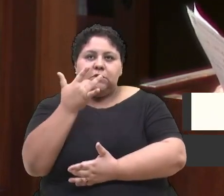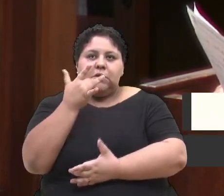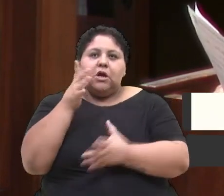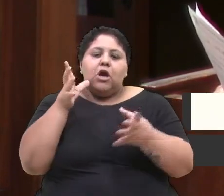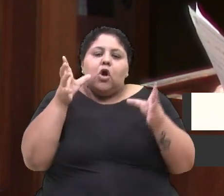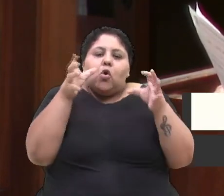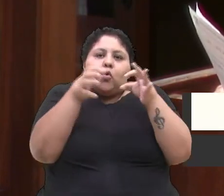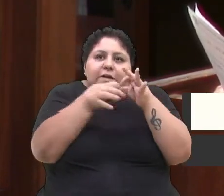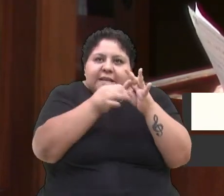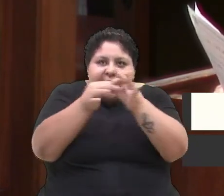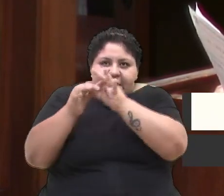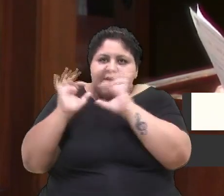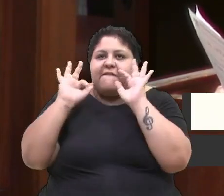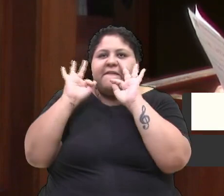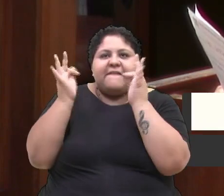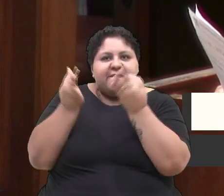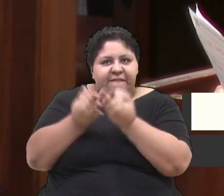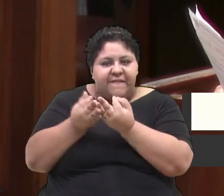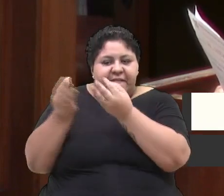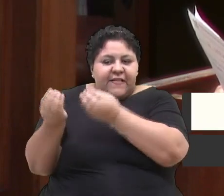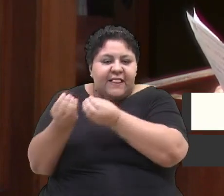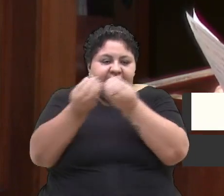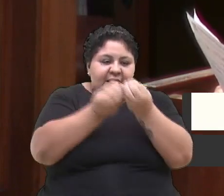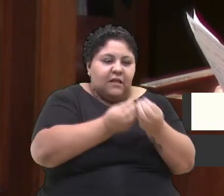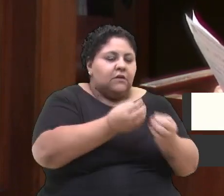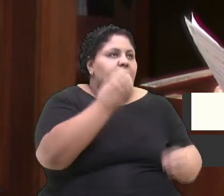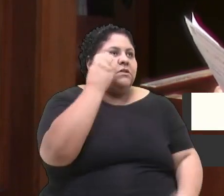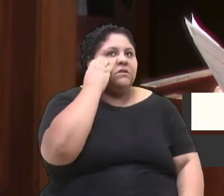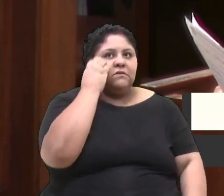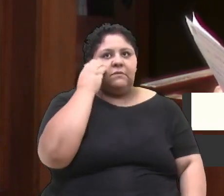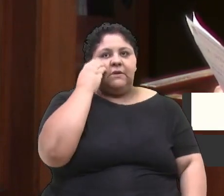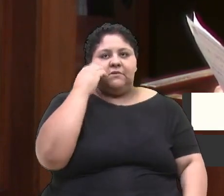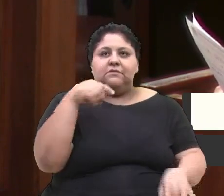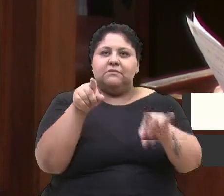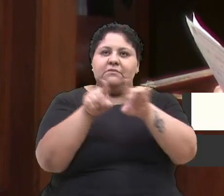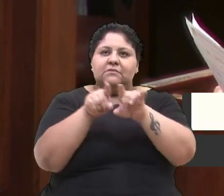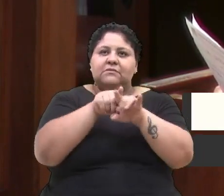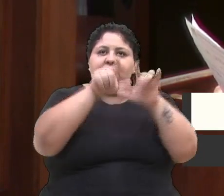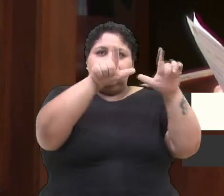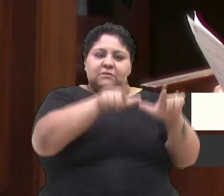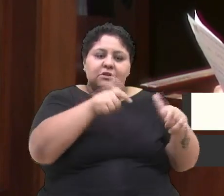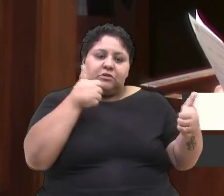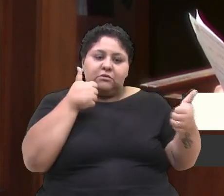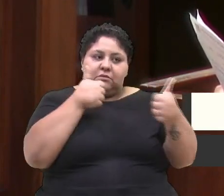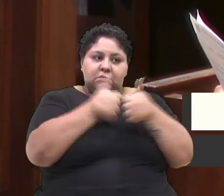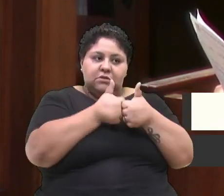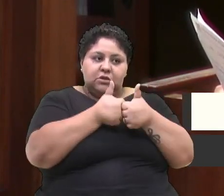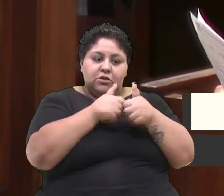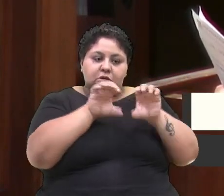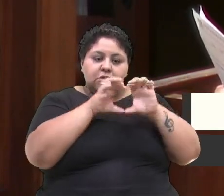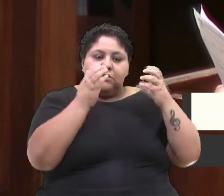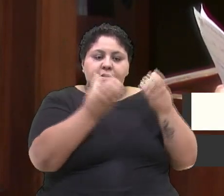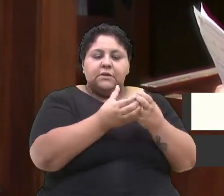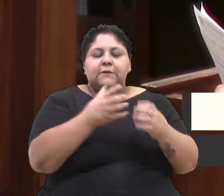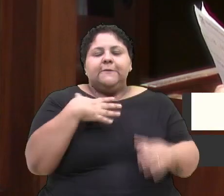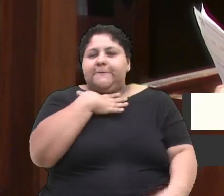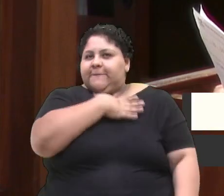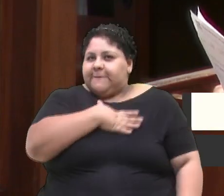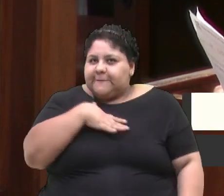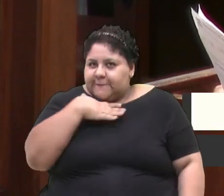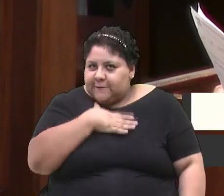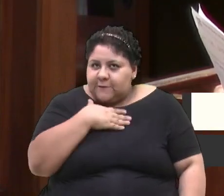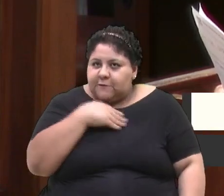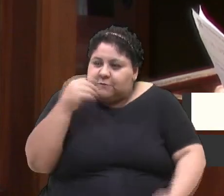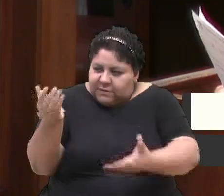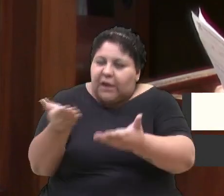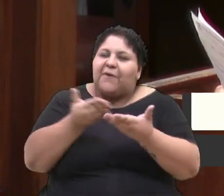família e levar até Anarrec, aonde vamos estar ali junto com aquela comunidade. Tenho o prazer de ser